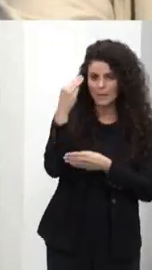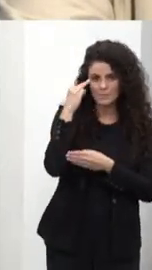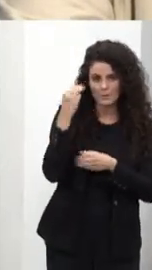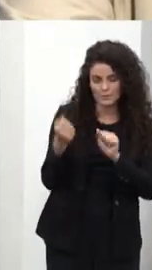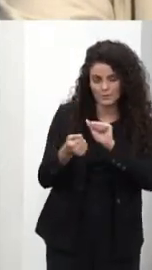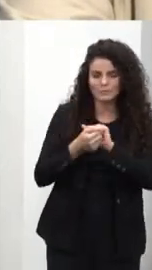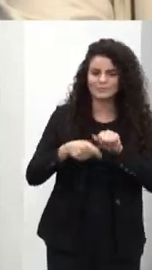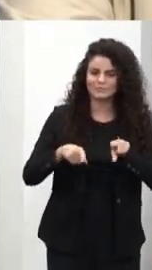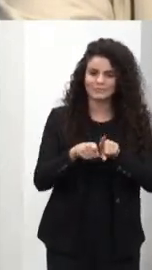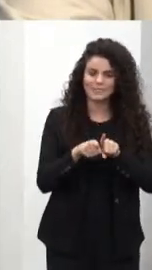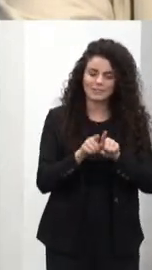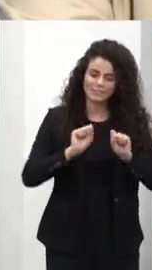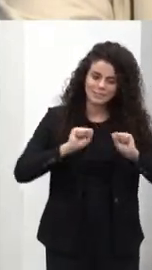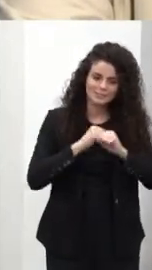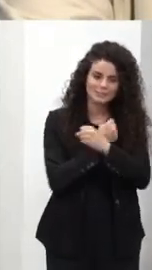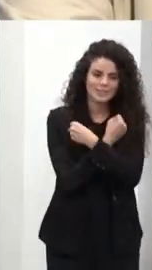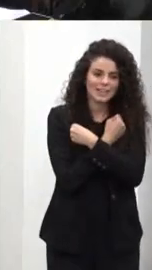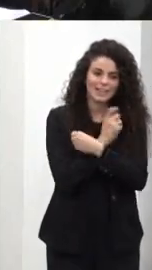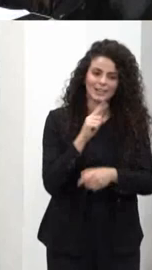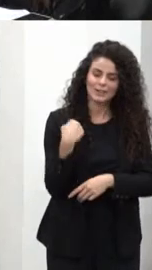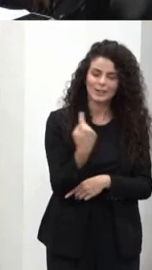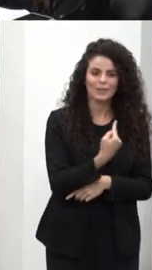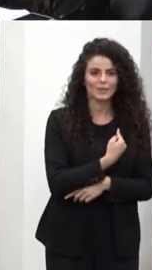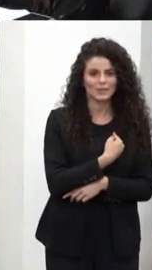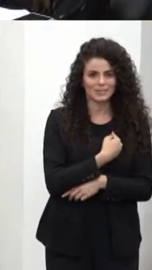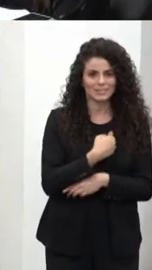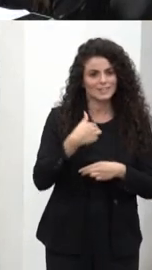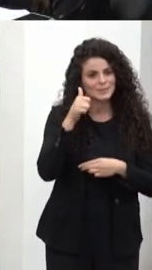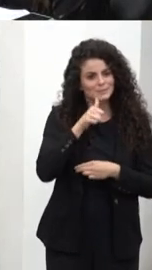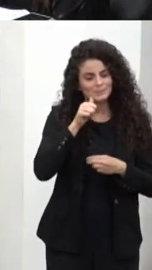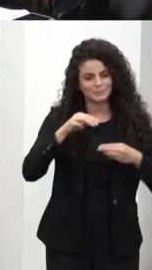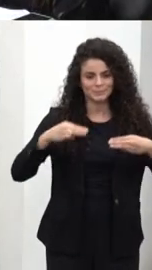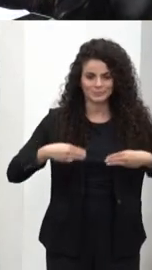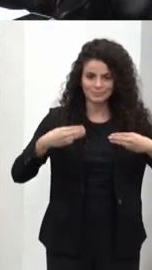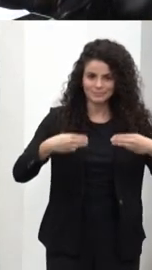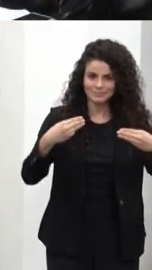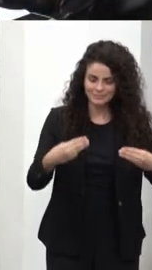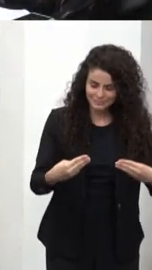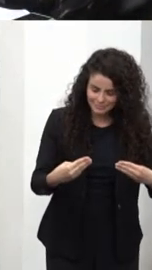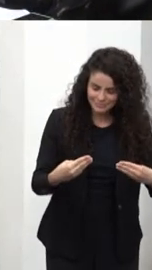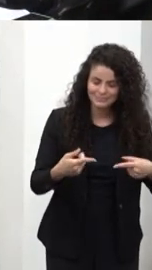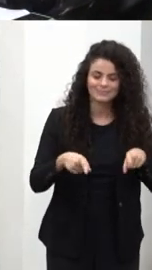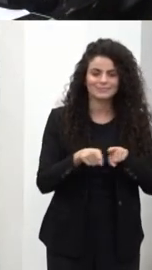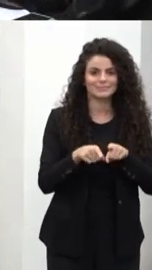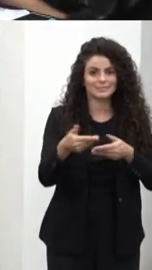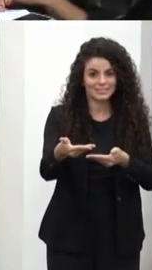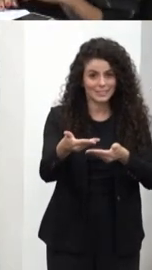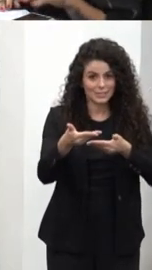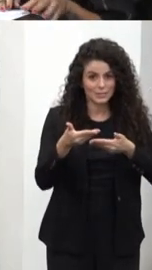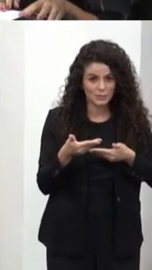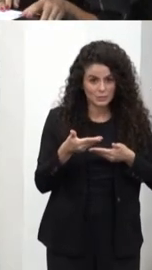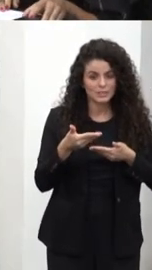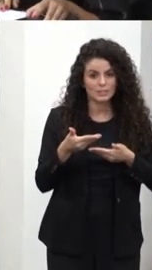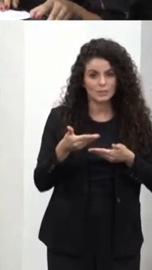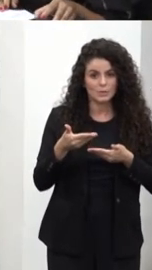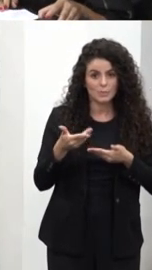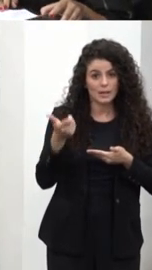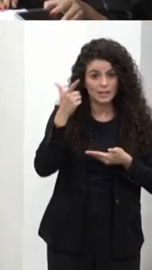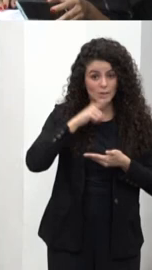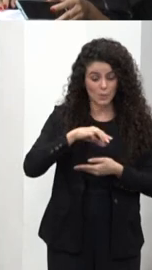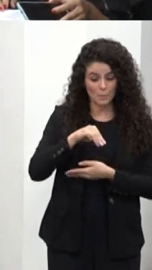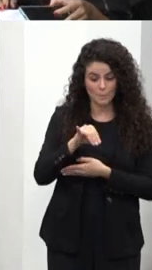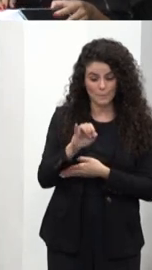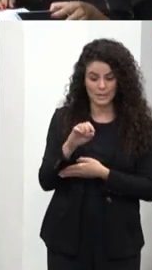o abraço para nossa ministra e reforça o convite para que o ministério venha